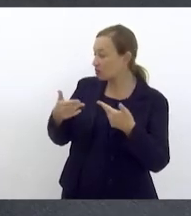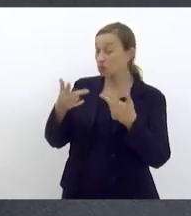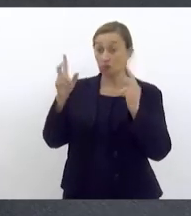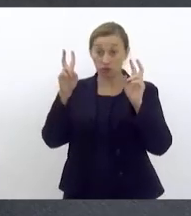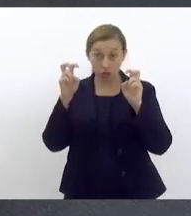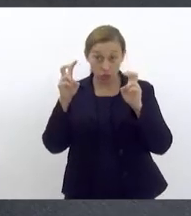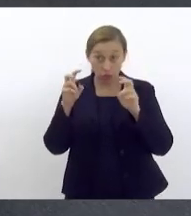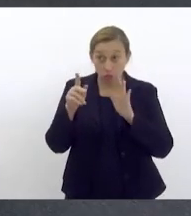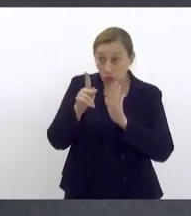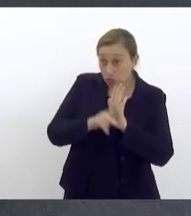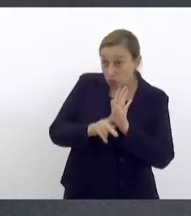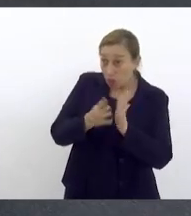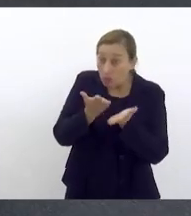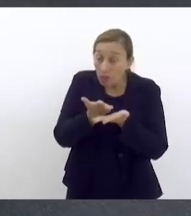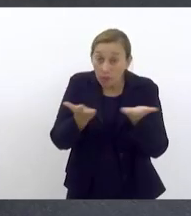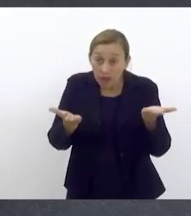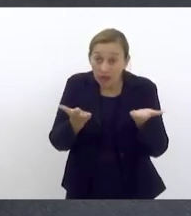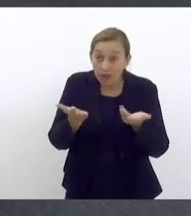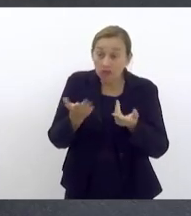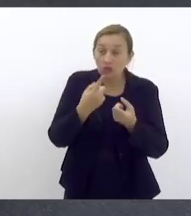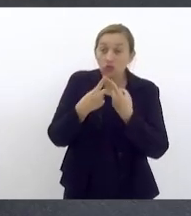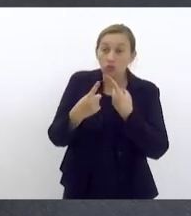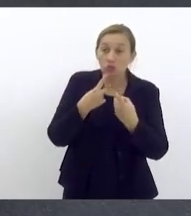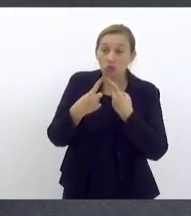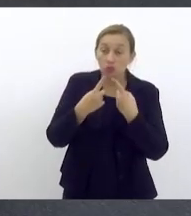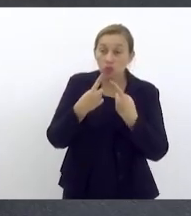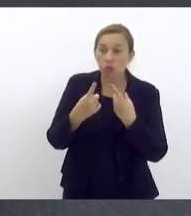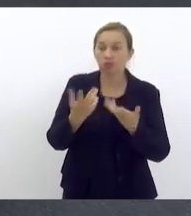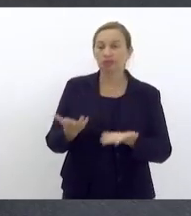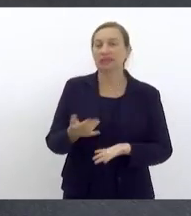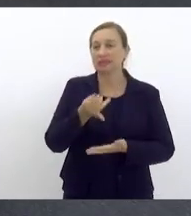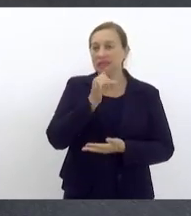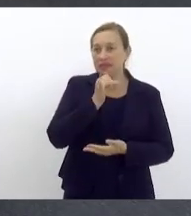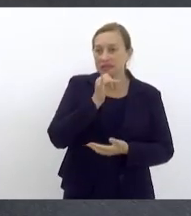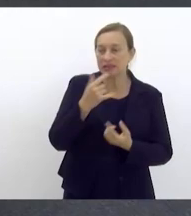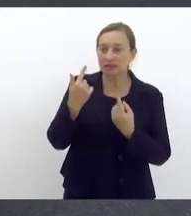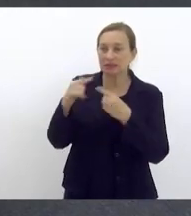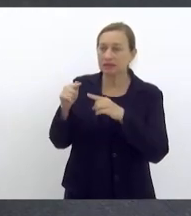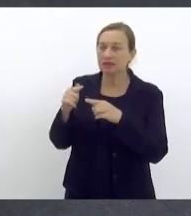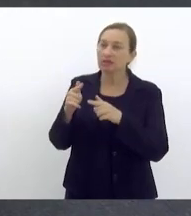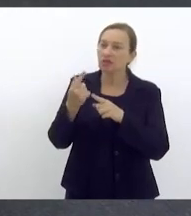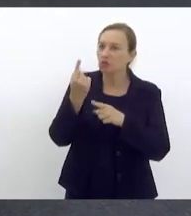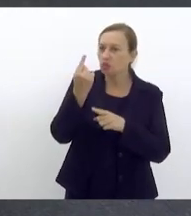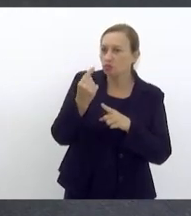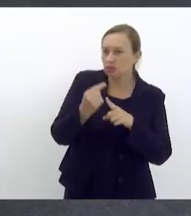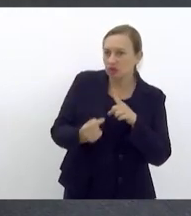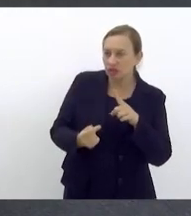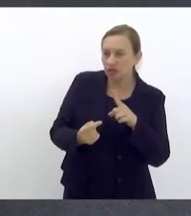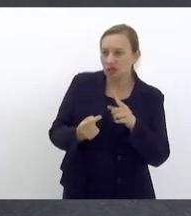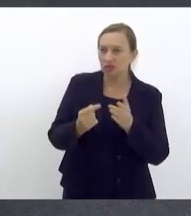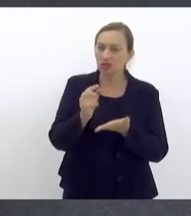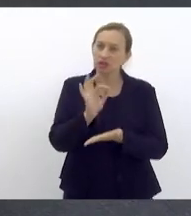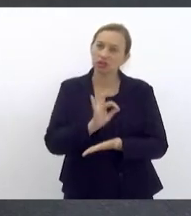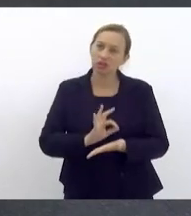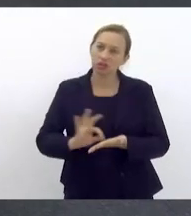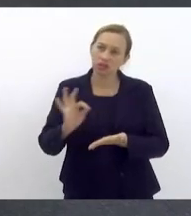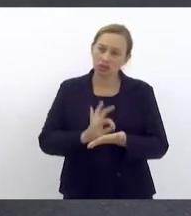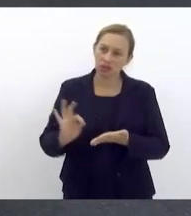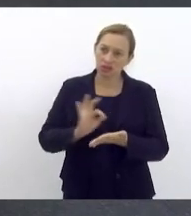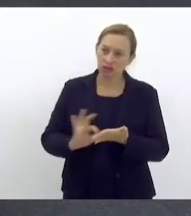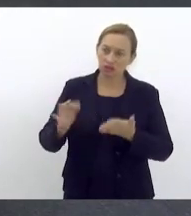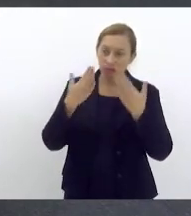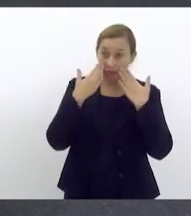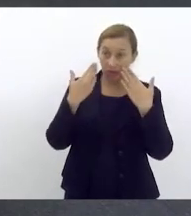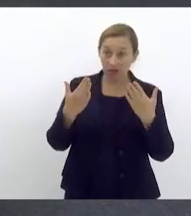mas nós perdemos essa discussão fomos críticos por exemplo a necessidade de um terço de assinatura de parlamentares para poder apresentar